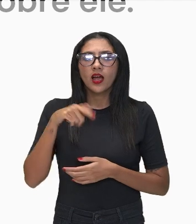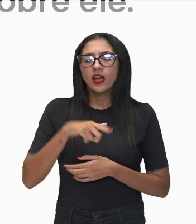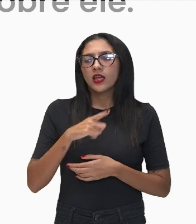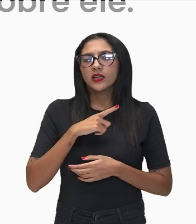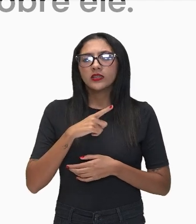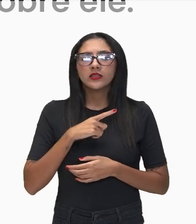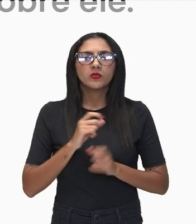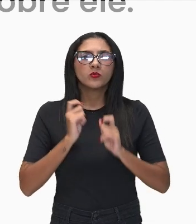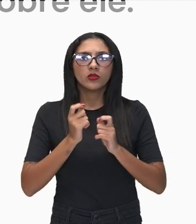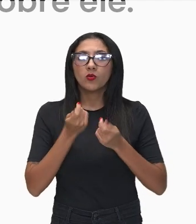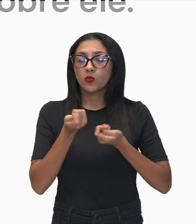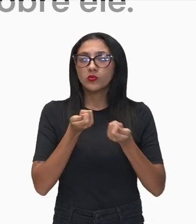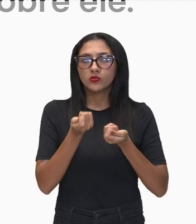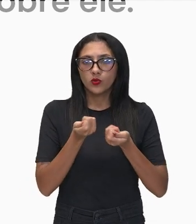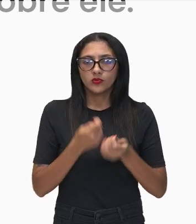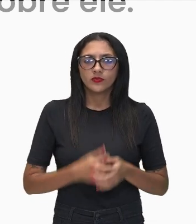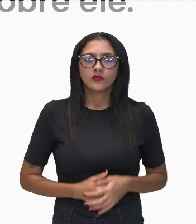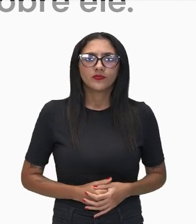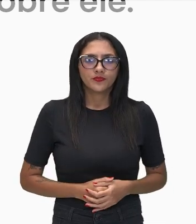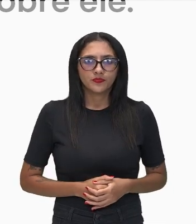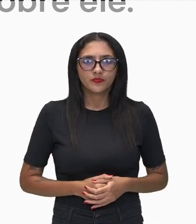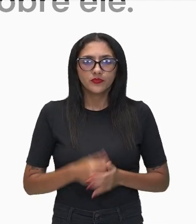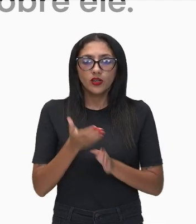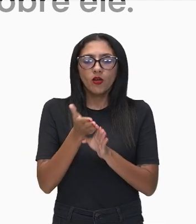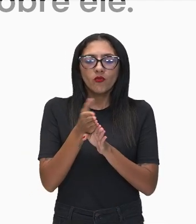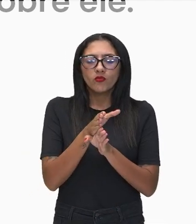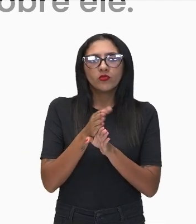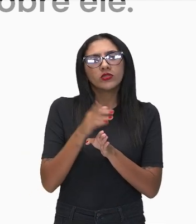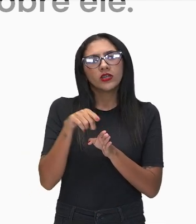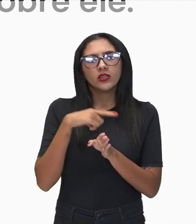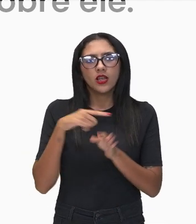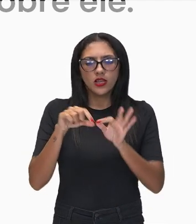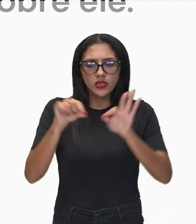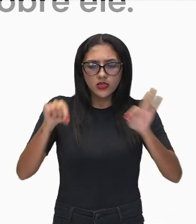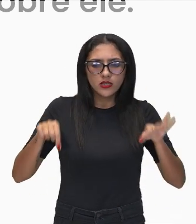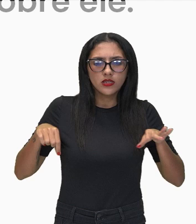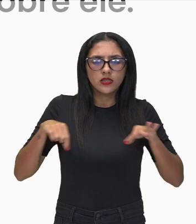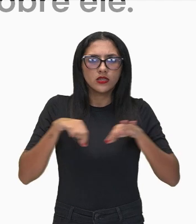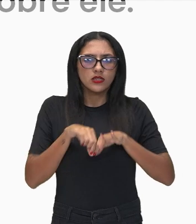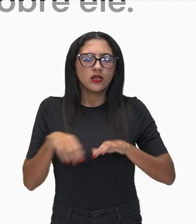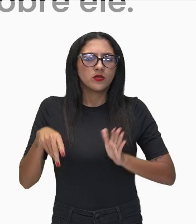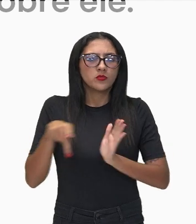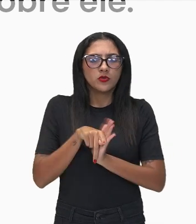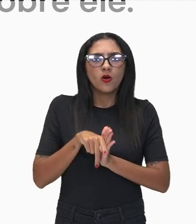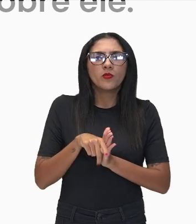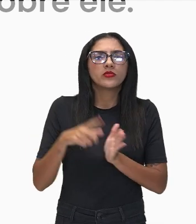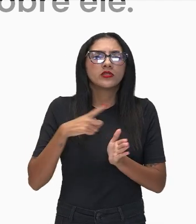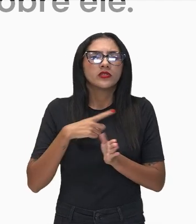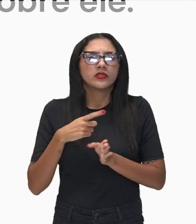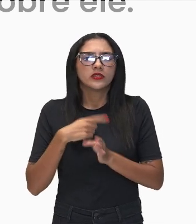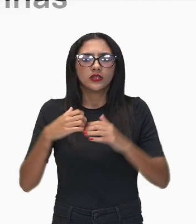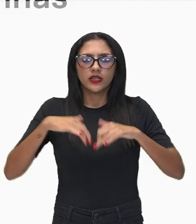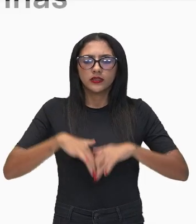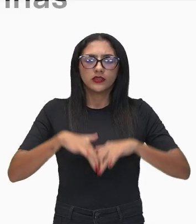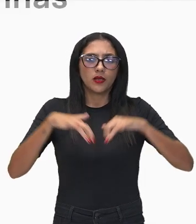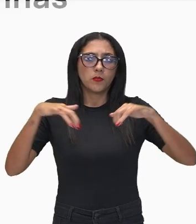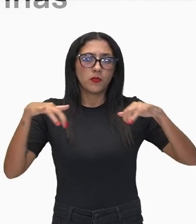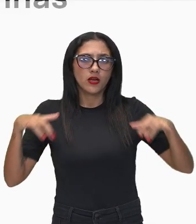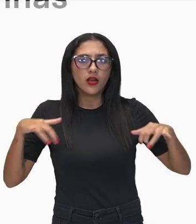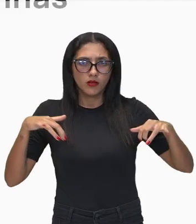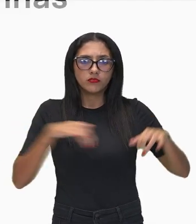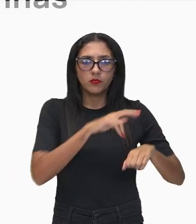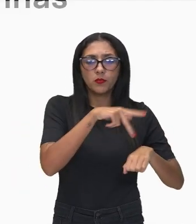esse território. Então, as fronteiras, elas são linhas ou limites que vão separar diferentes